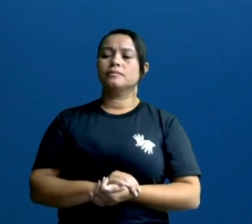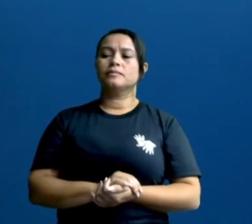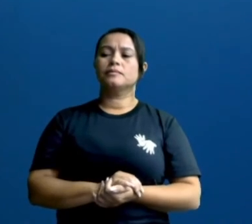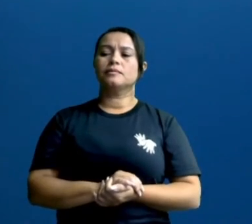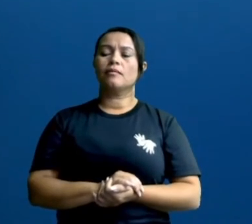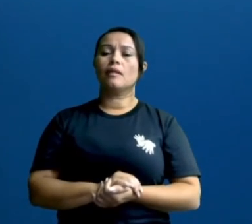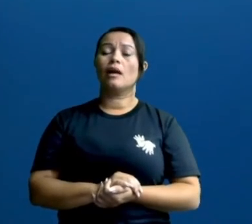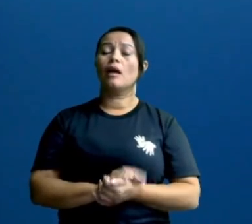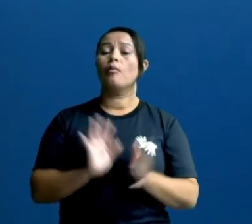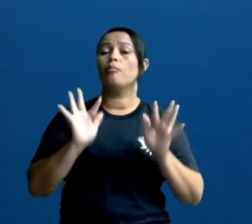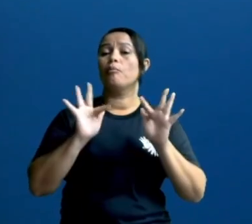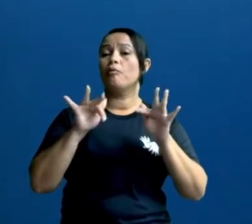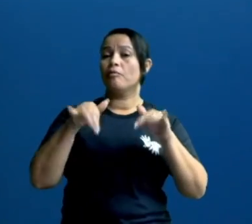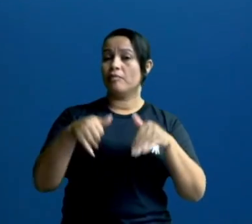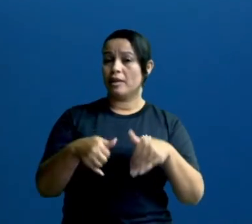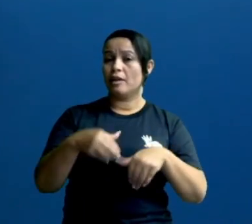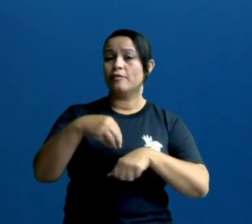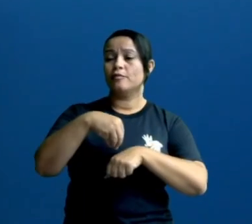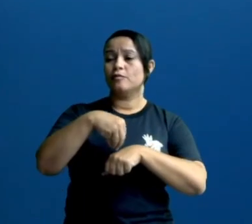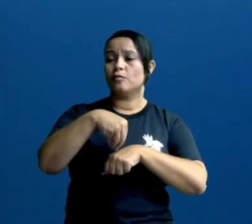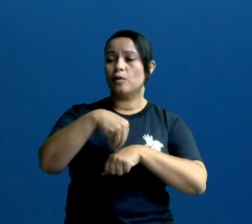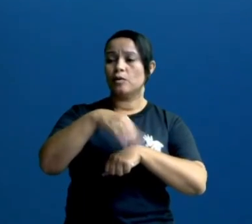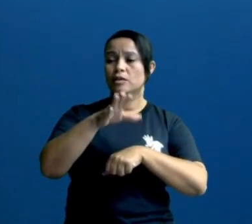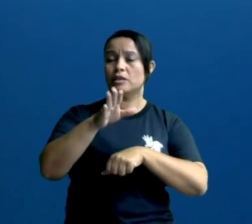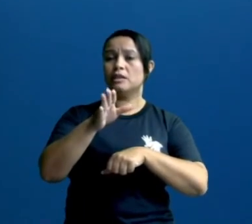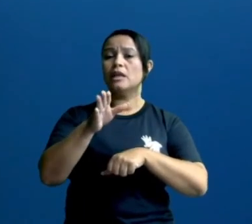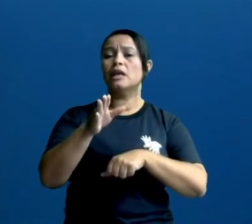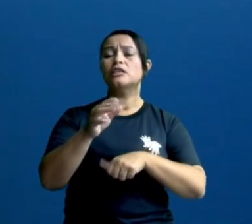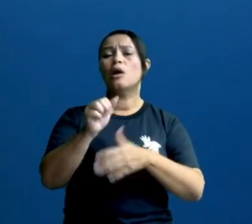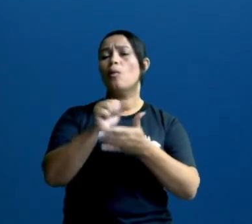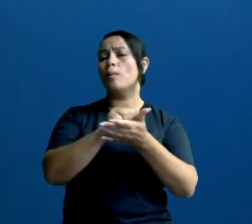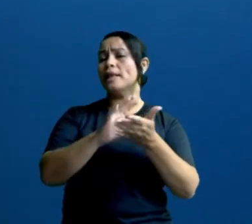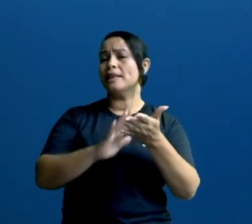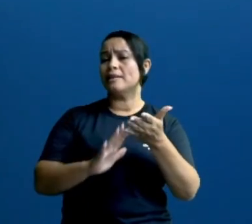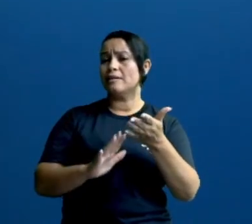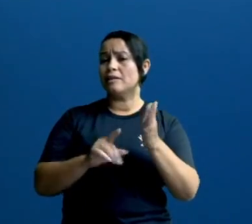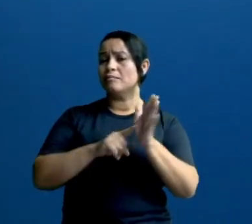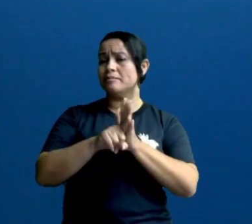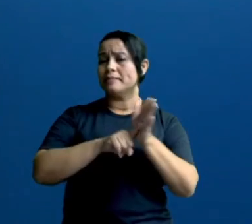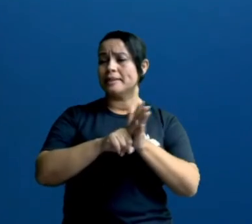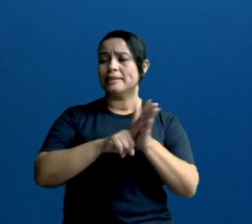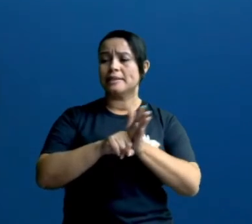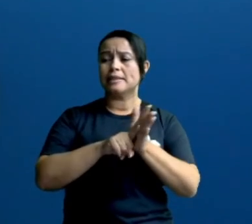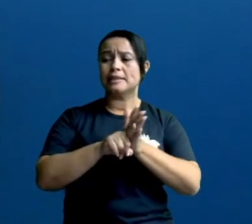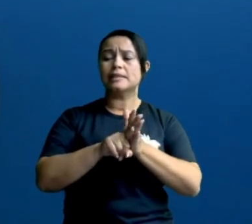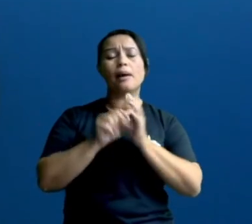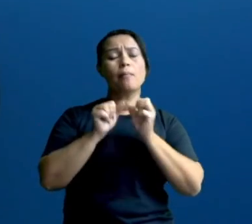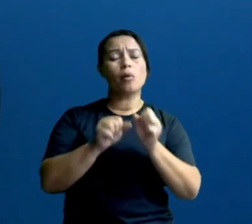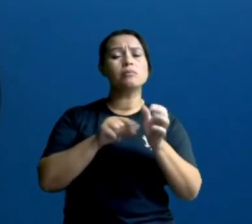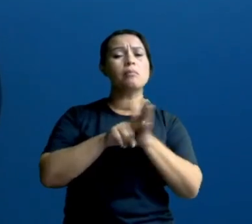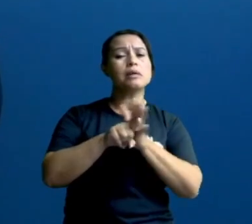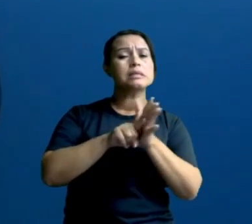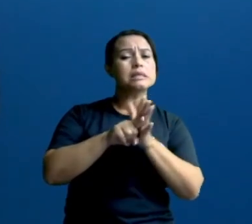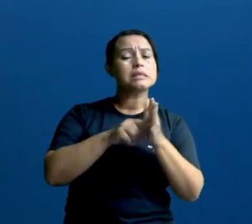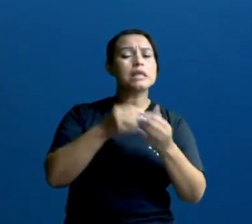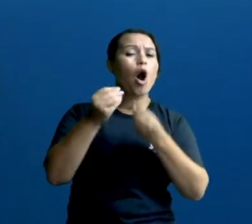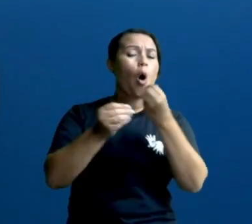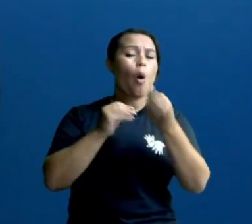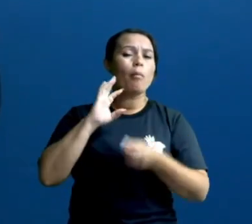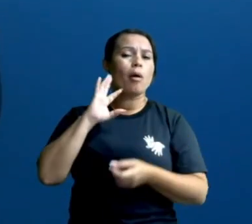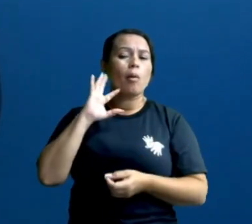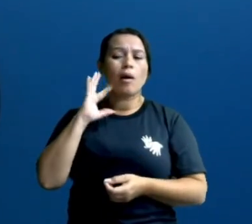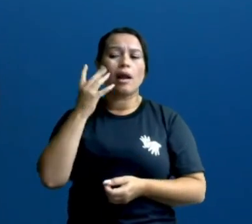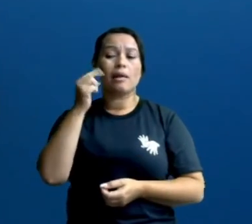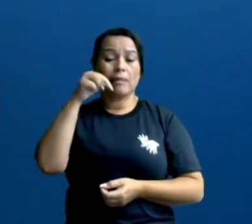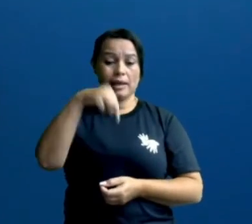e o Finn eu vou deixar para vocês uma pesquisa Tá certo faça essa pesquisa e veja como é o